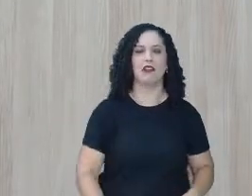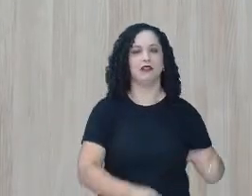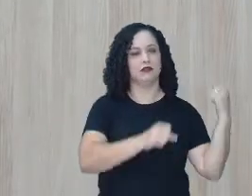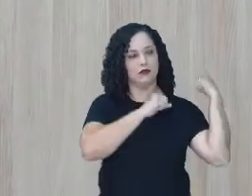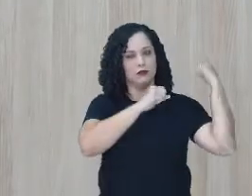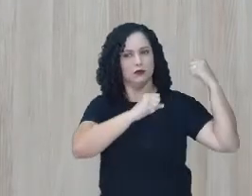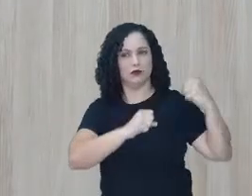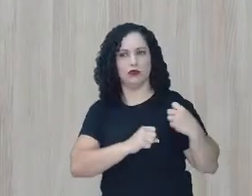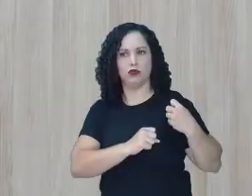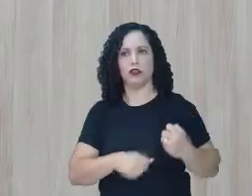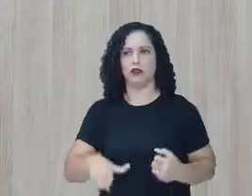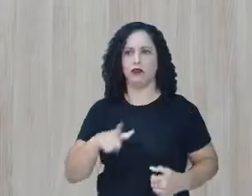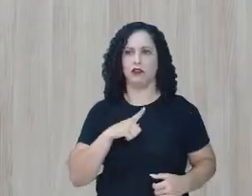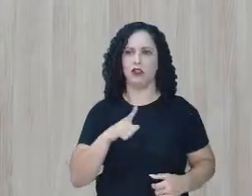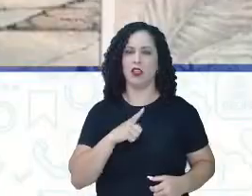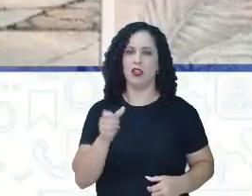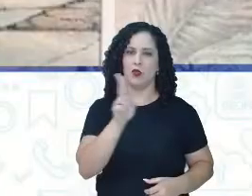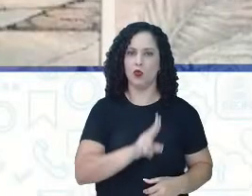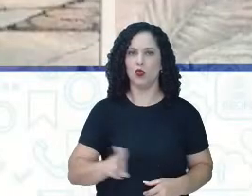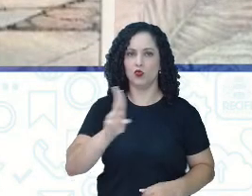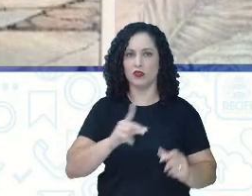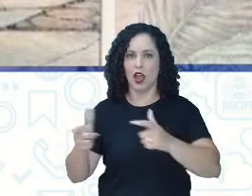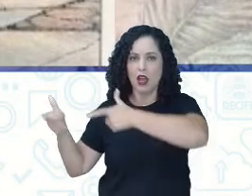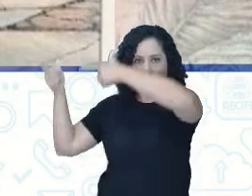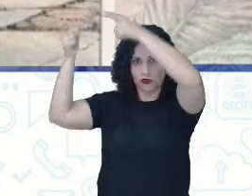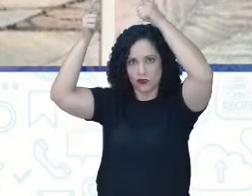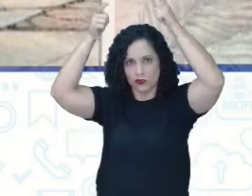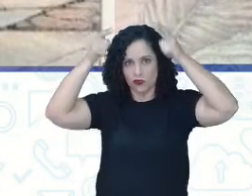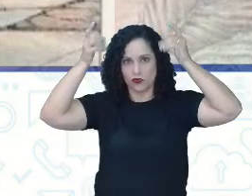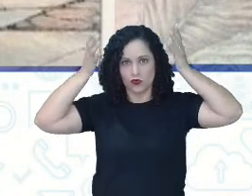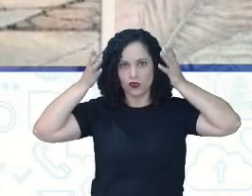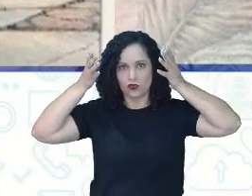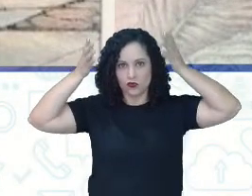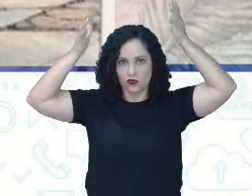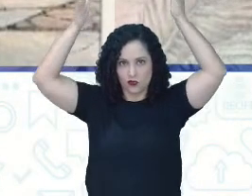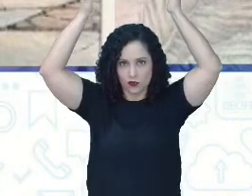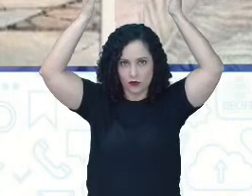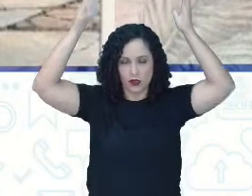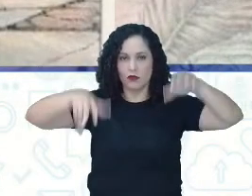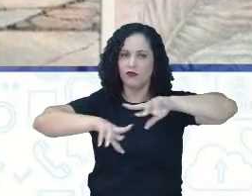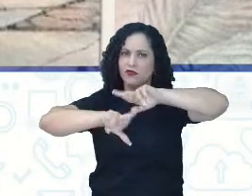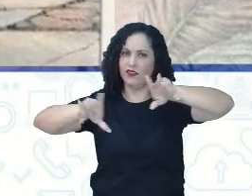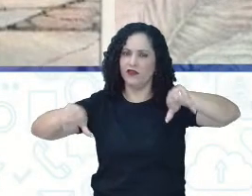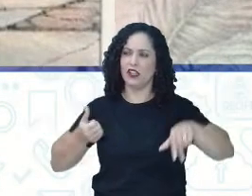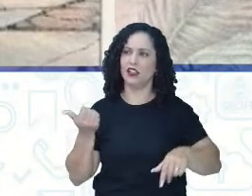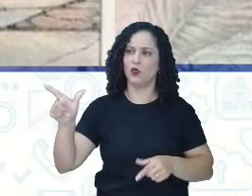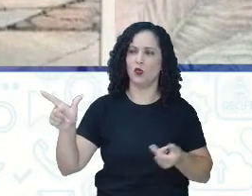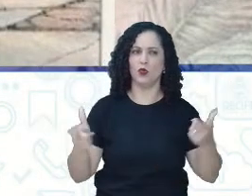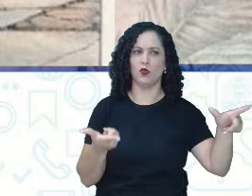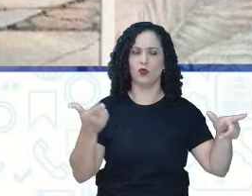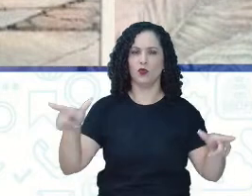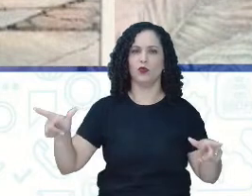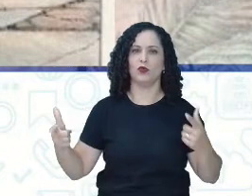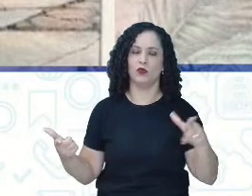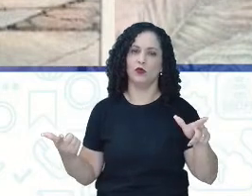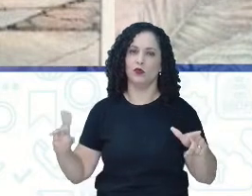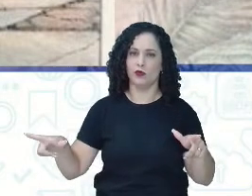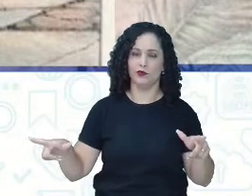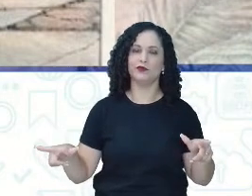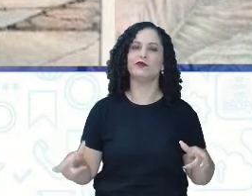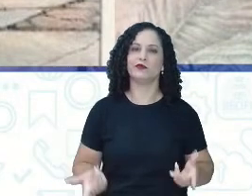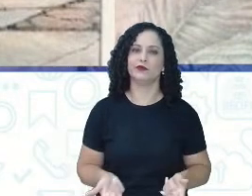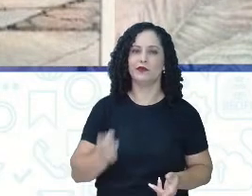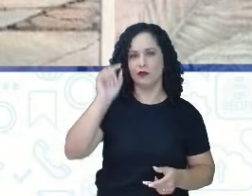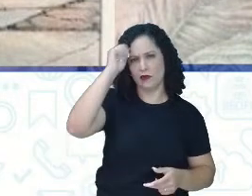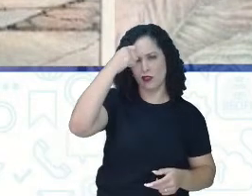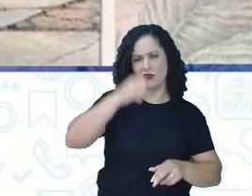adornados, sobretudo com um chapéu, né, com um chapéu que realmente os diferencia das outras pessoas